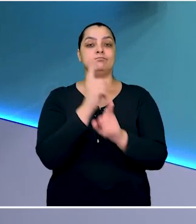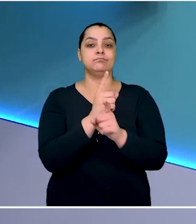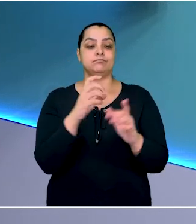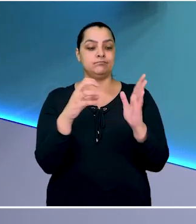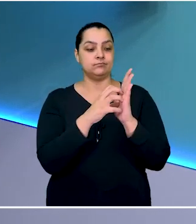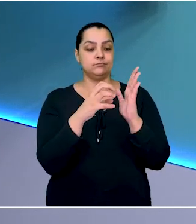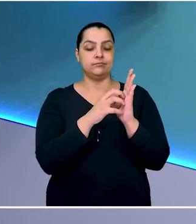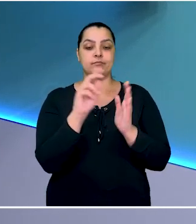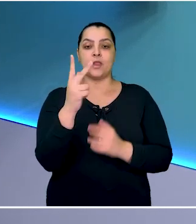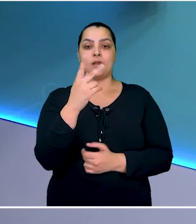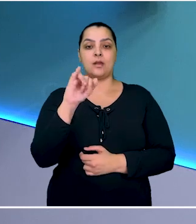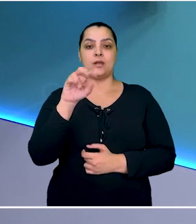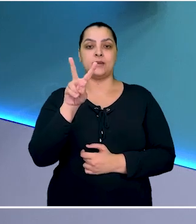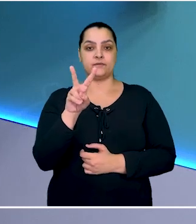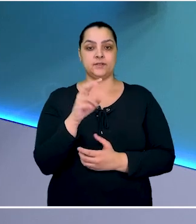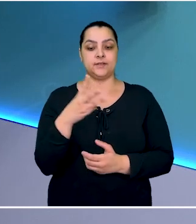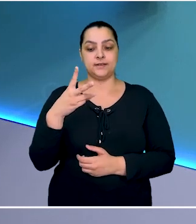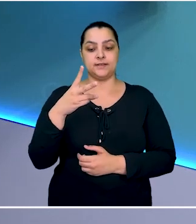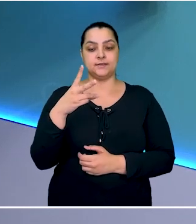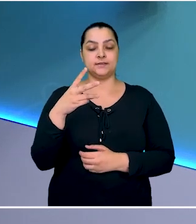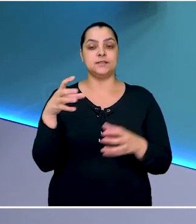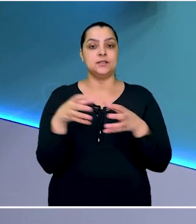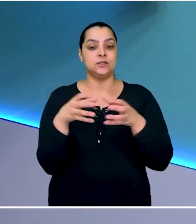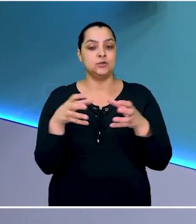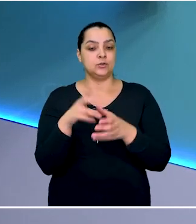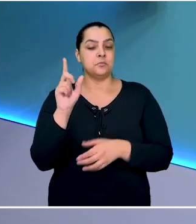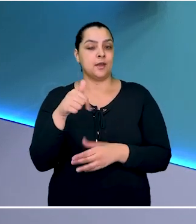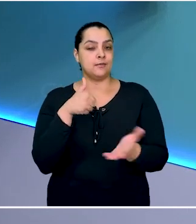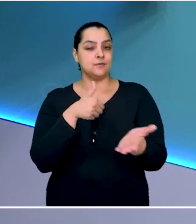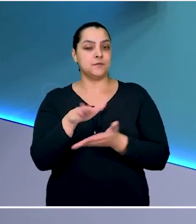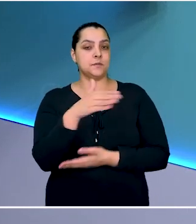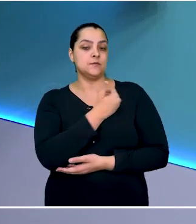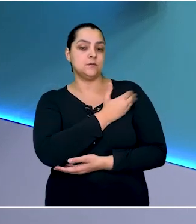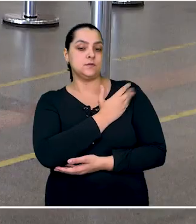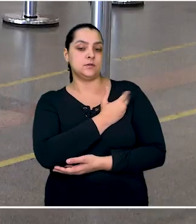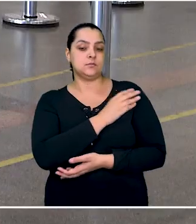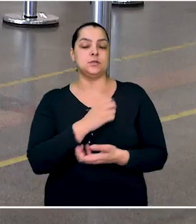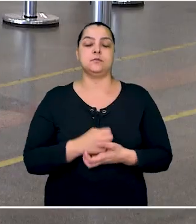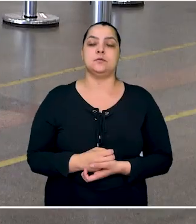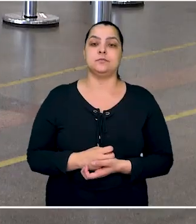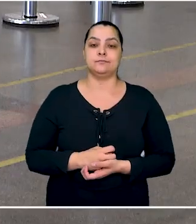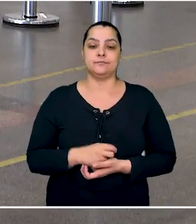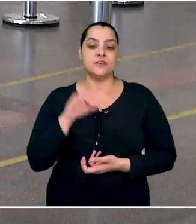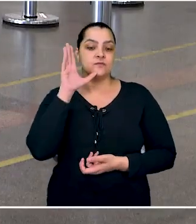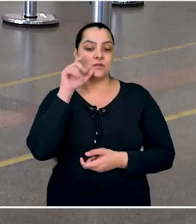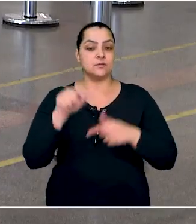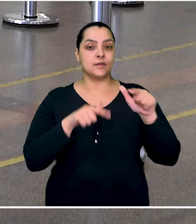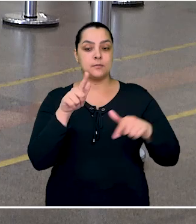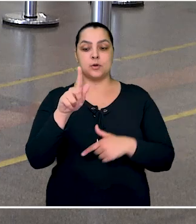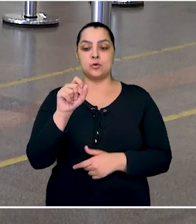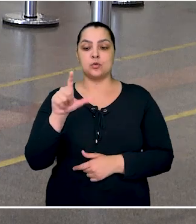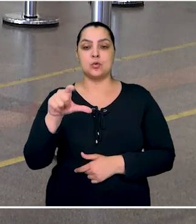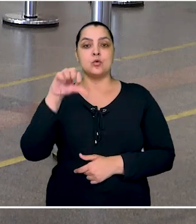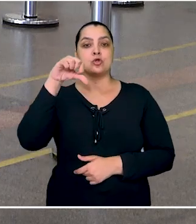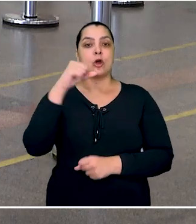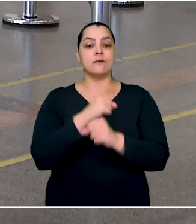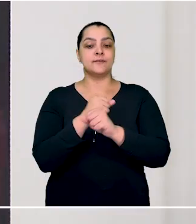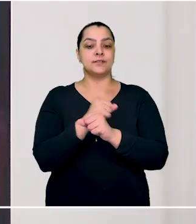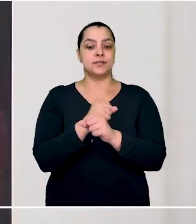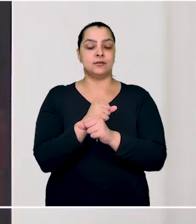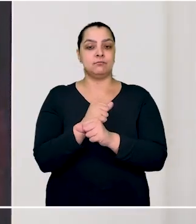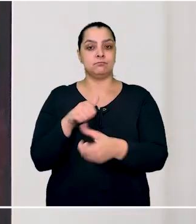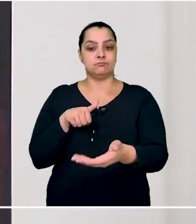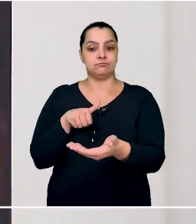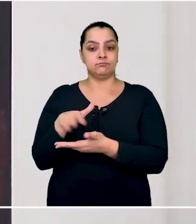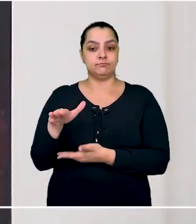vírus HIV. A terceira turma considerou a dispensa discriminatória. A comissária trabalhou na Gol por 9 anos